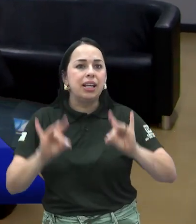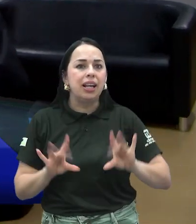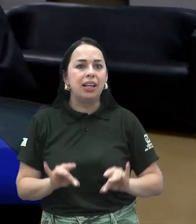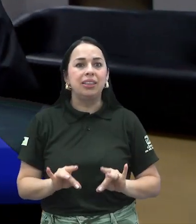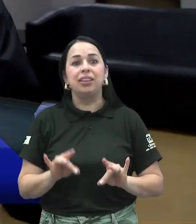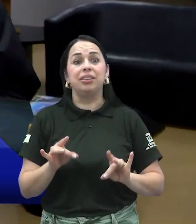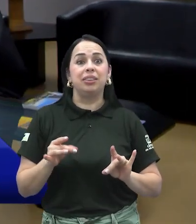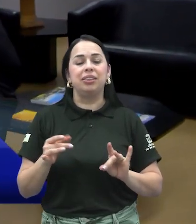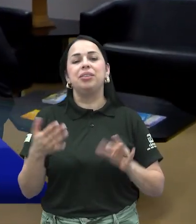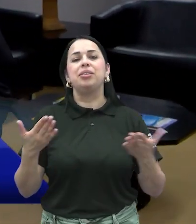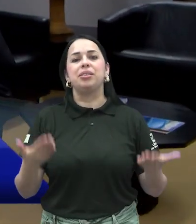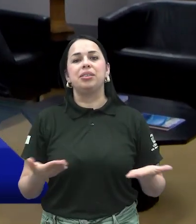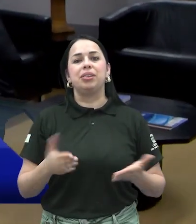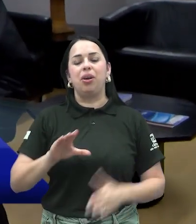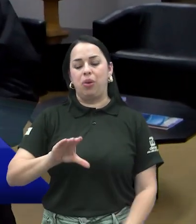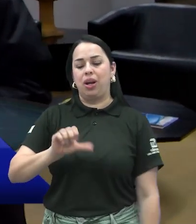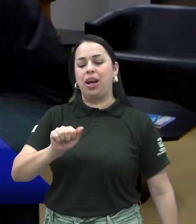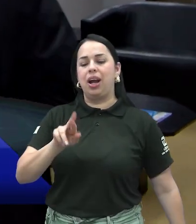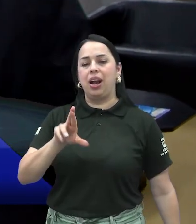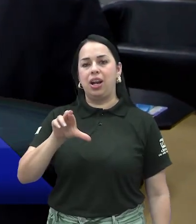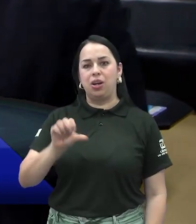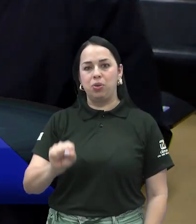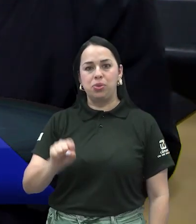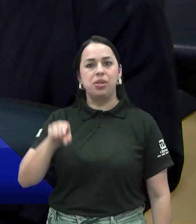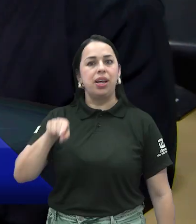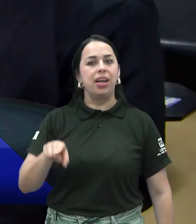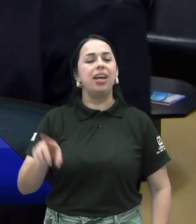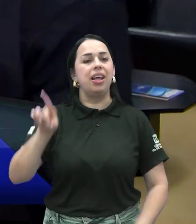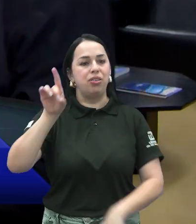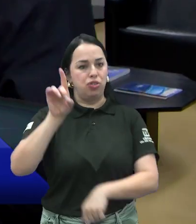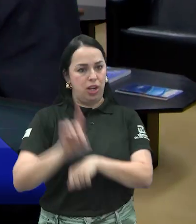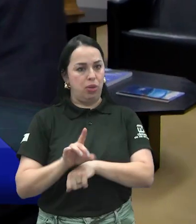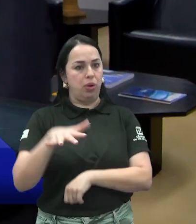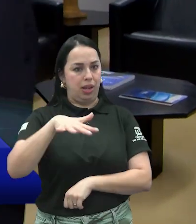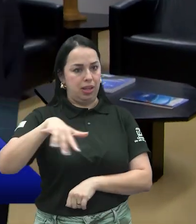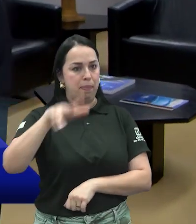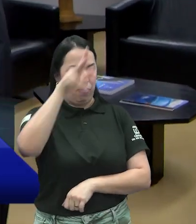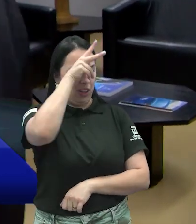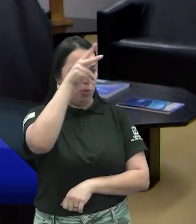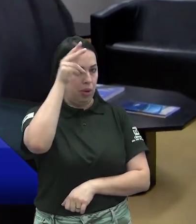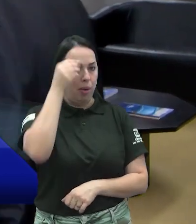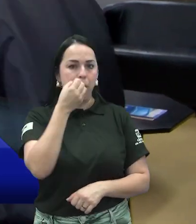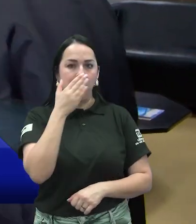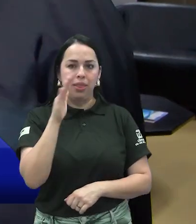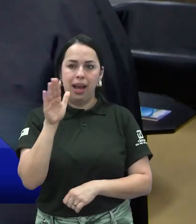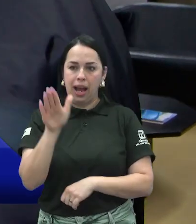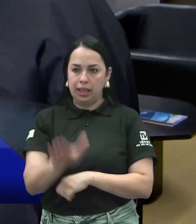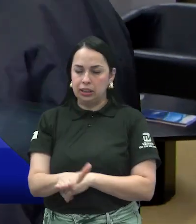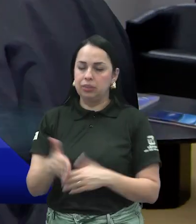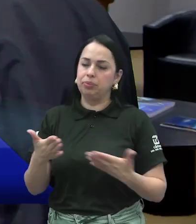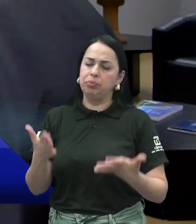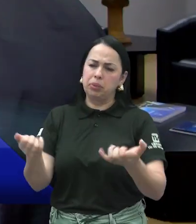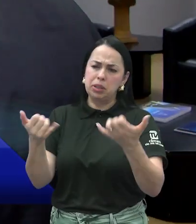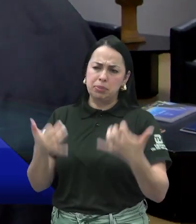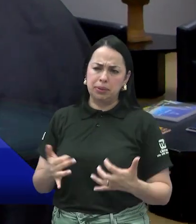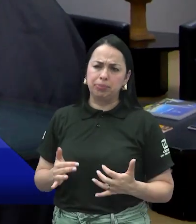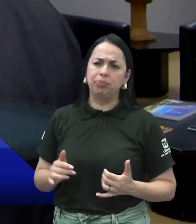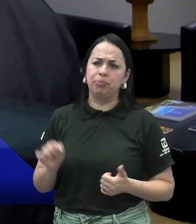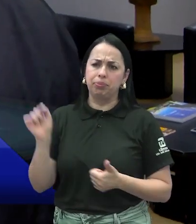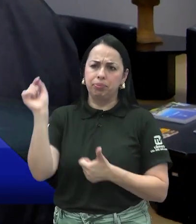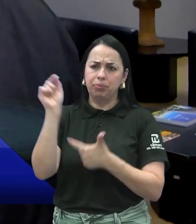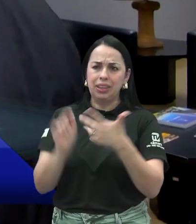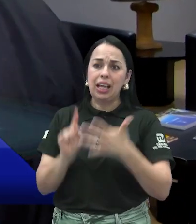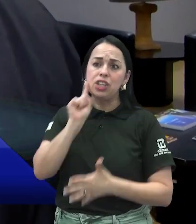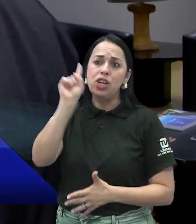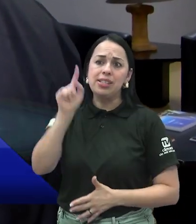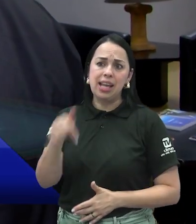informações para a gente sobre como vai funcionar a programação desse dia é o Carlos Lessa, diretor de Relações Comunitárias aqui da Prefeitura. Carlos, boa tarde, prazer te receber aqui. Queria que você falasse um